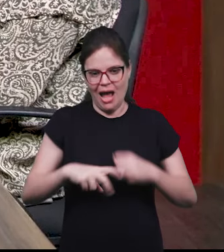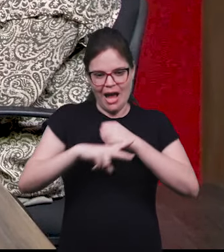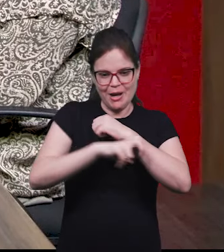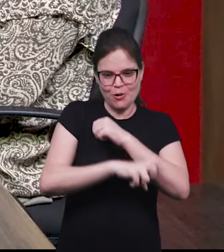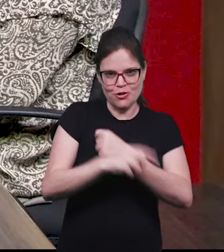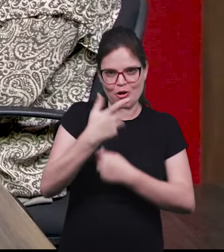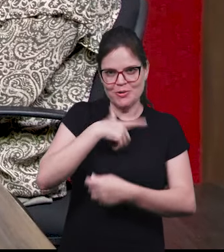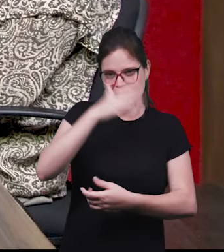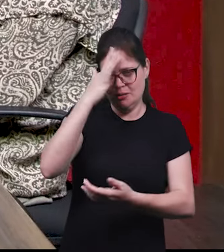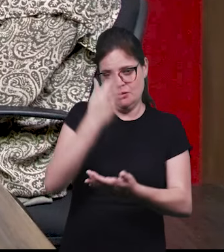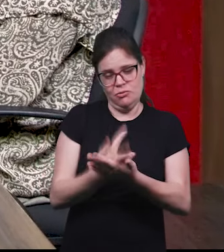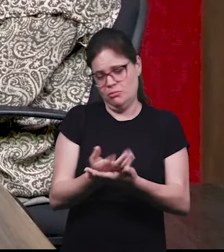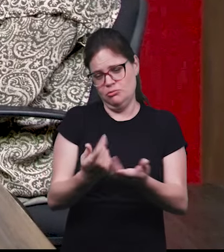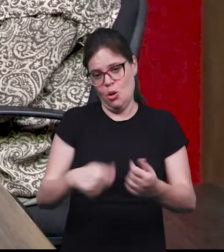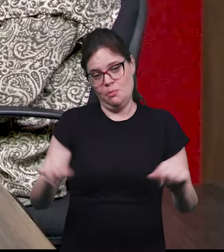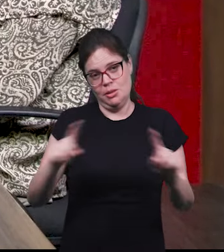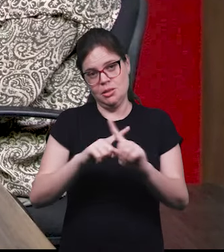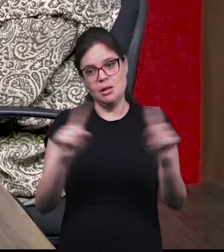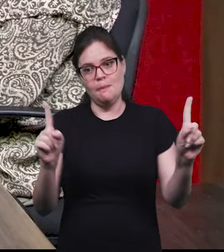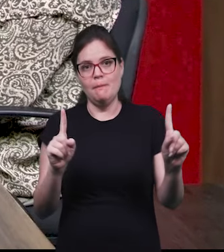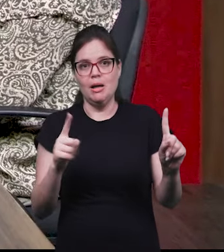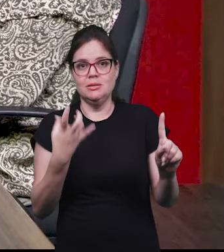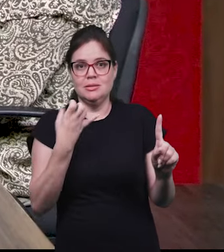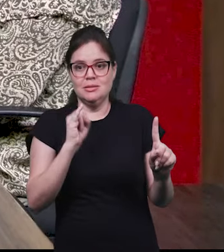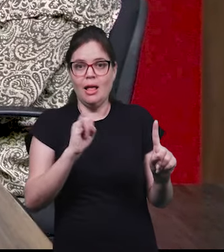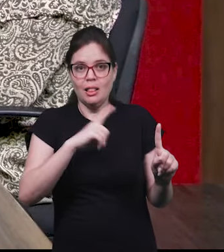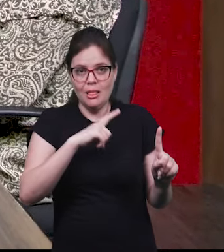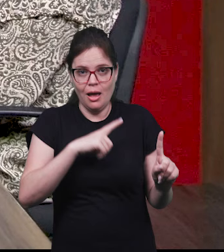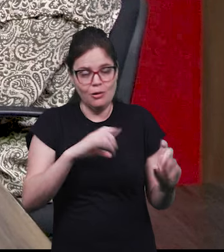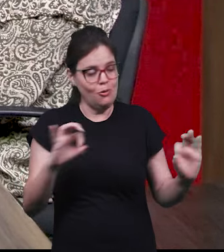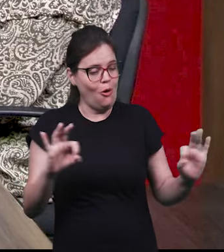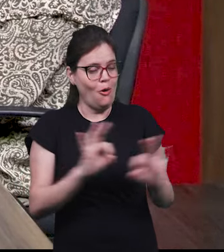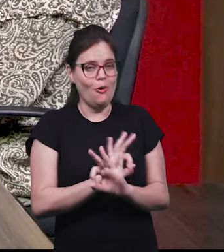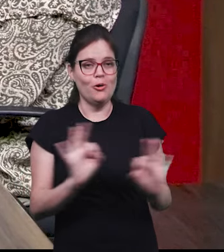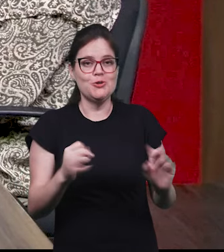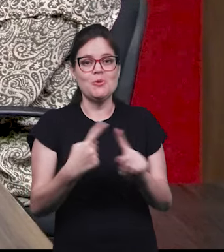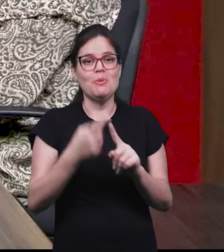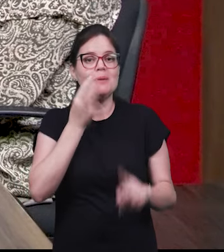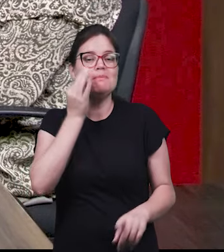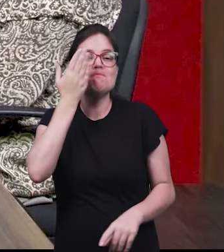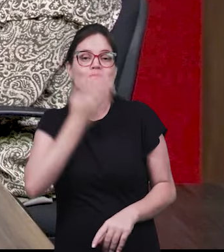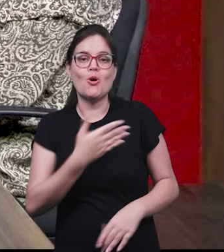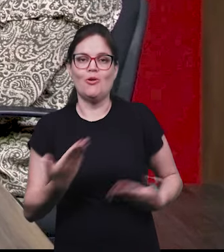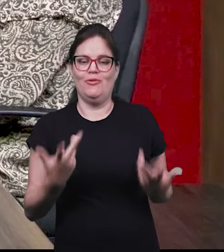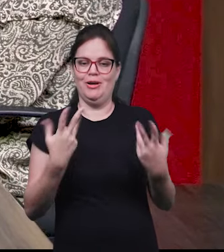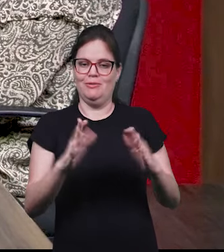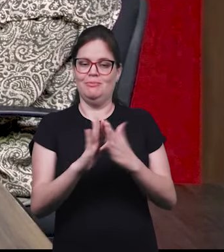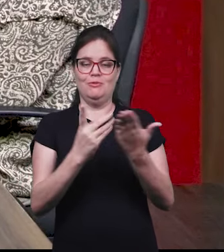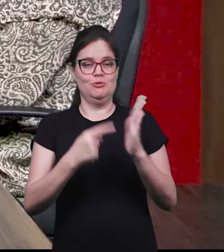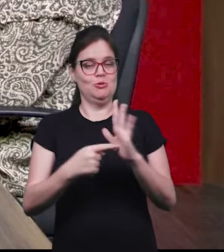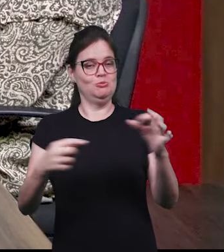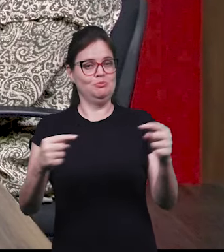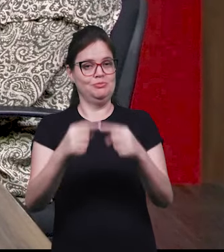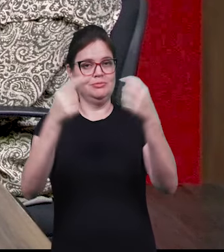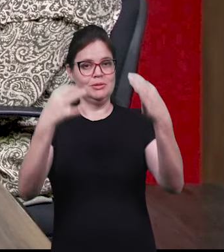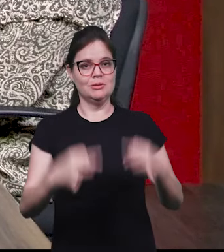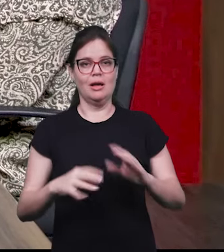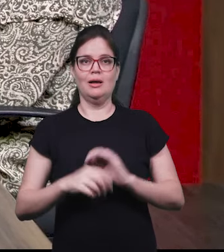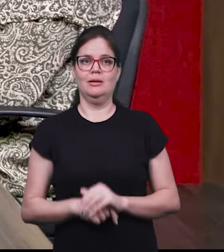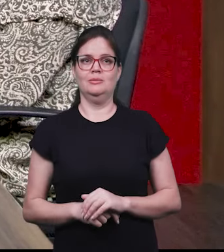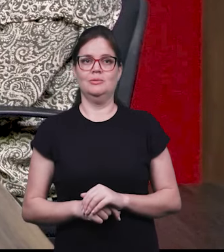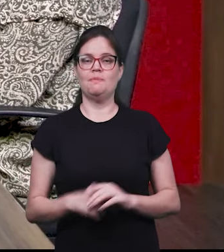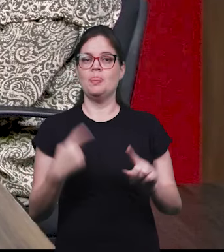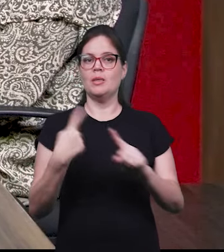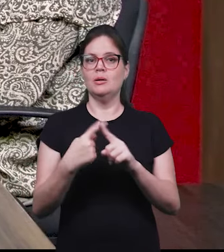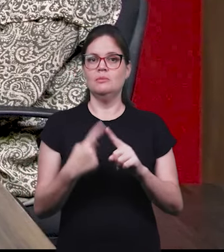precisa. Quem precisa tem arqueologia comprovando o que a Bíblia fala. Esse Ciro, que é o imperador dos Médios, dos persas, né?